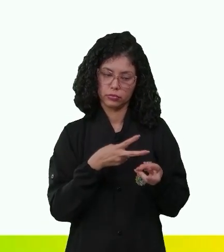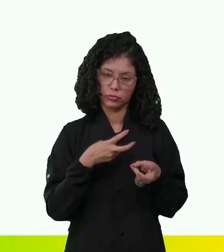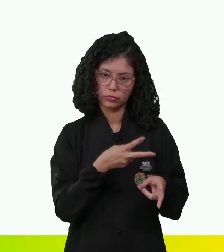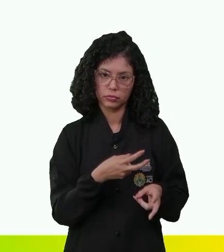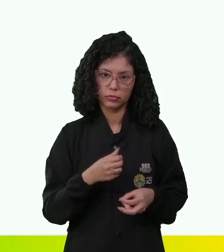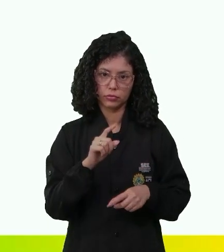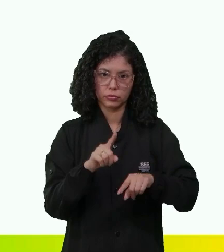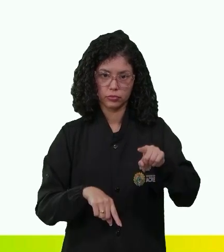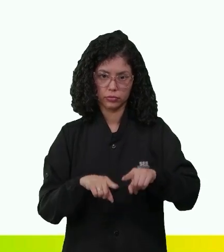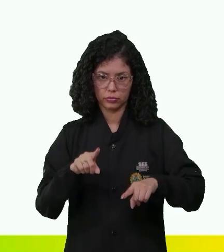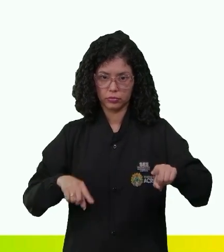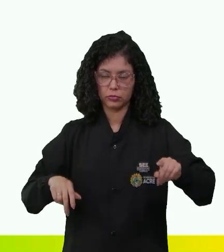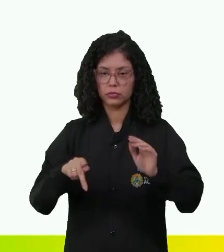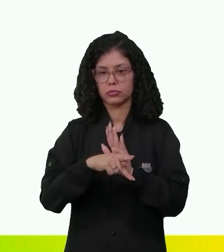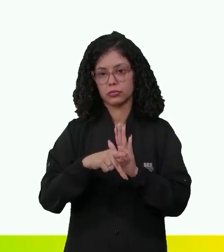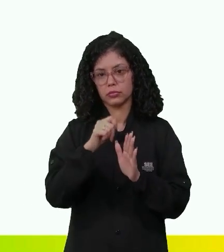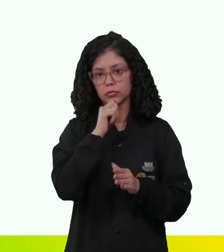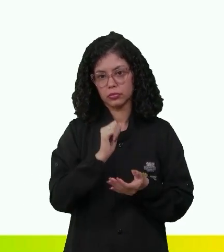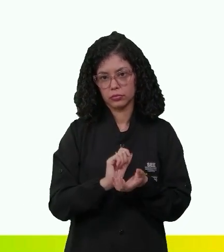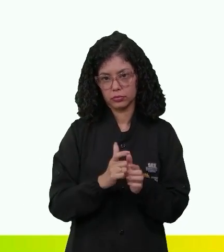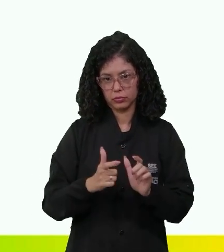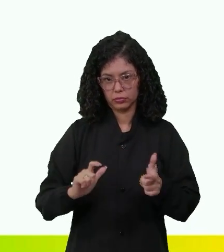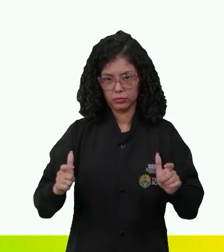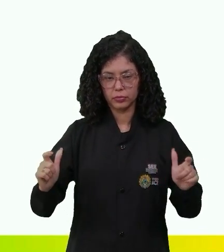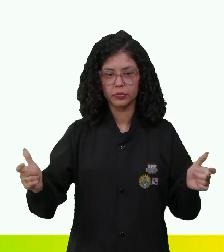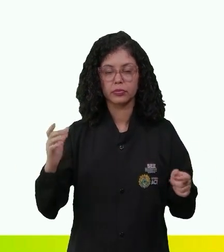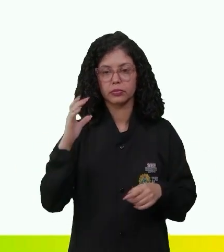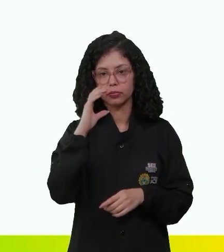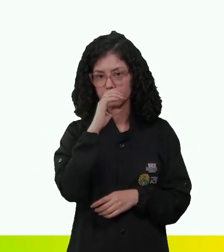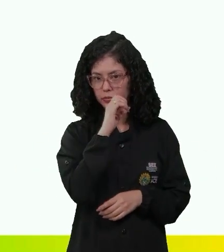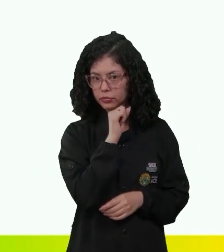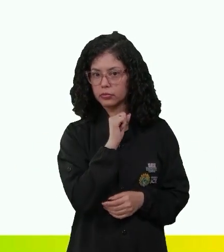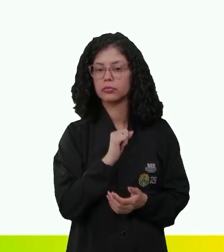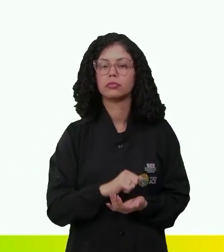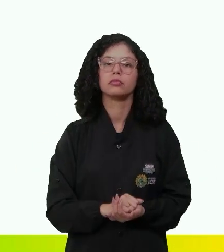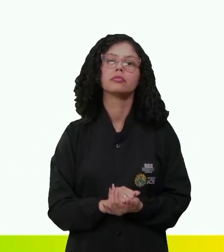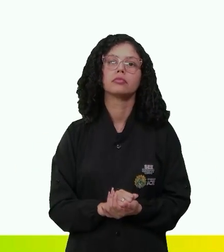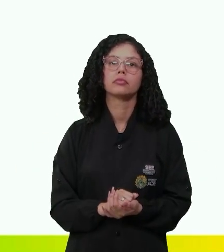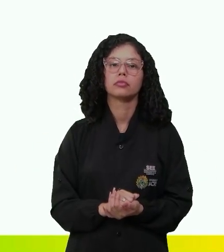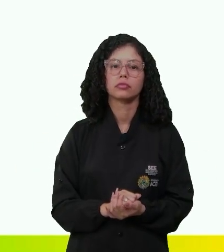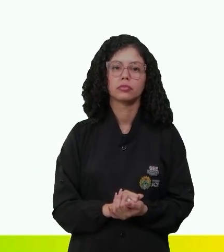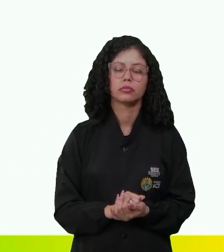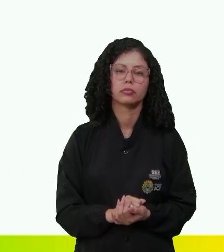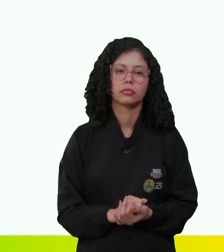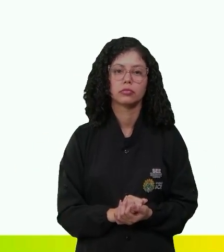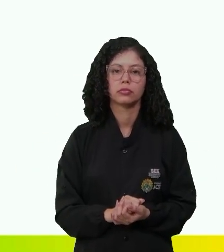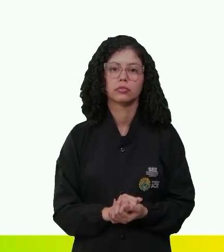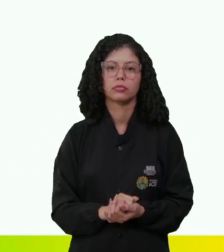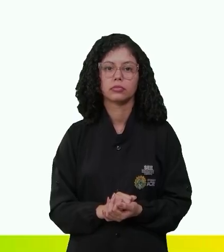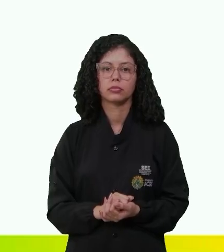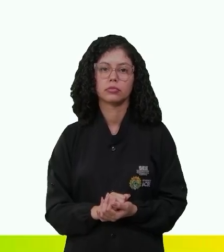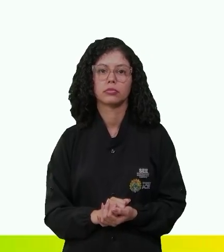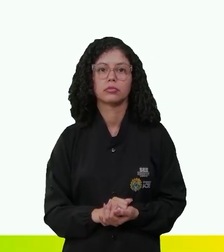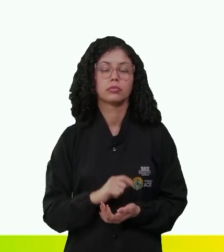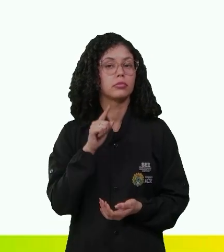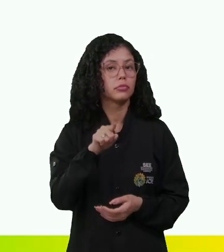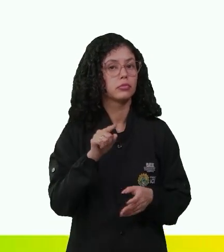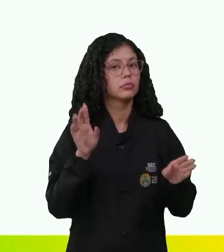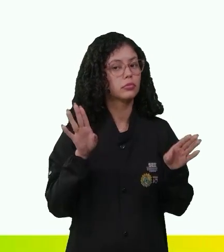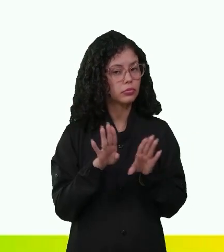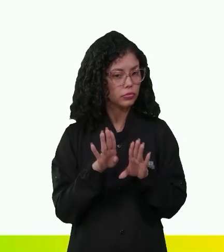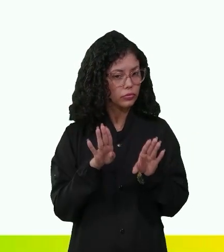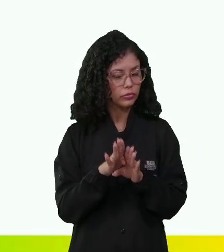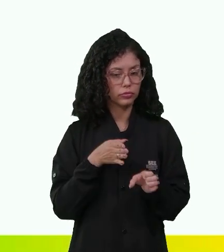da mineração, as cidades cresceram de uma hora para outra, cresceram muito rápido. Dessa forma, também